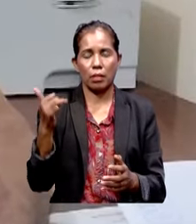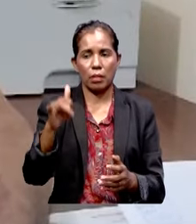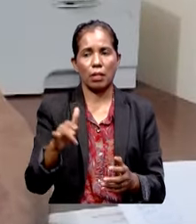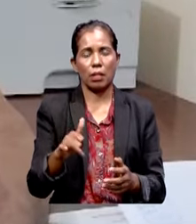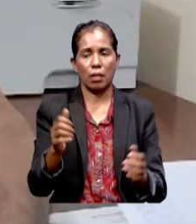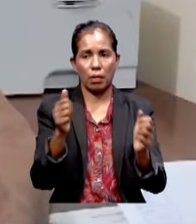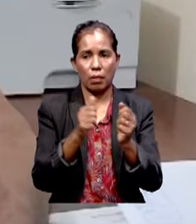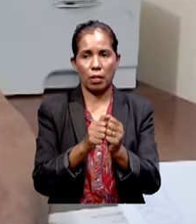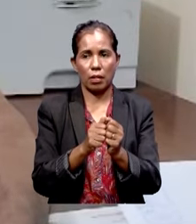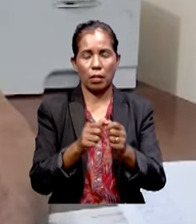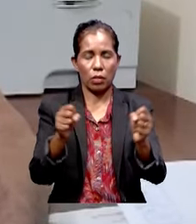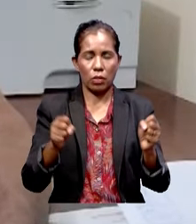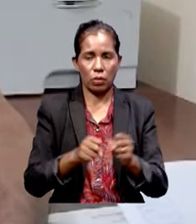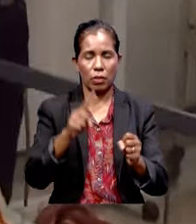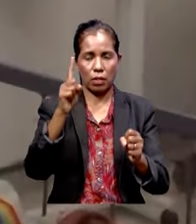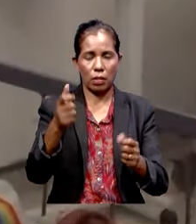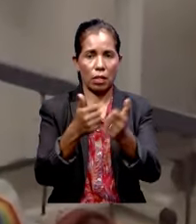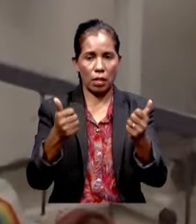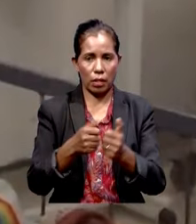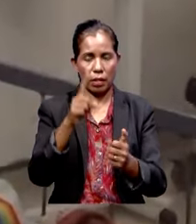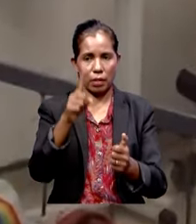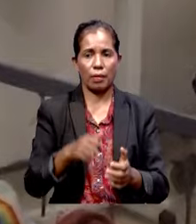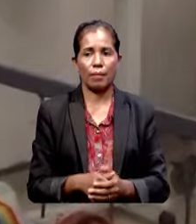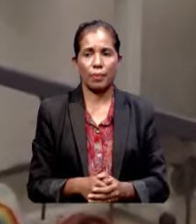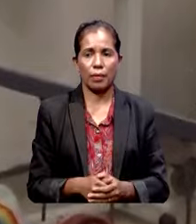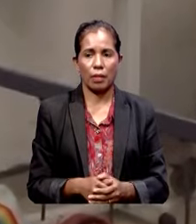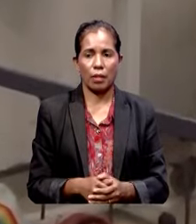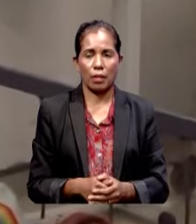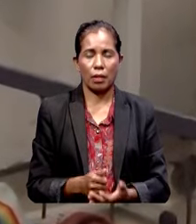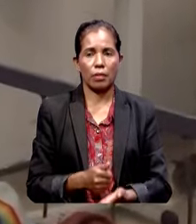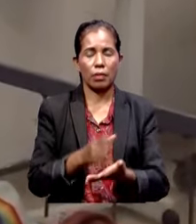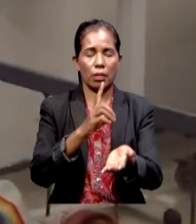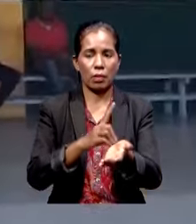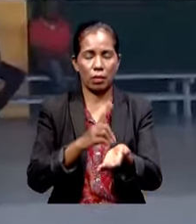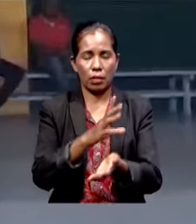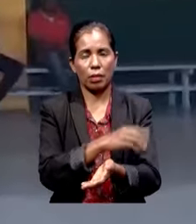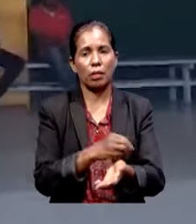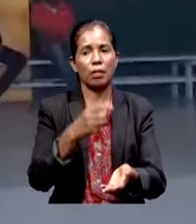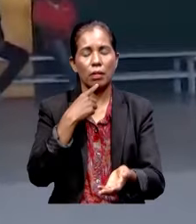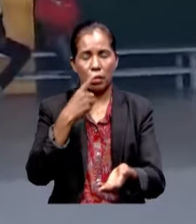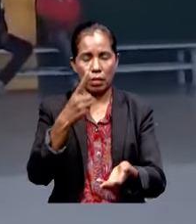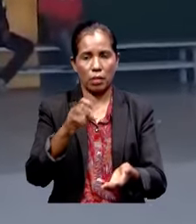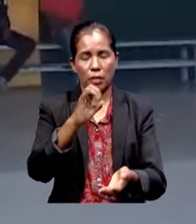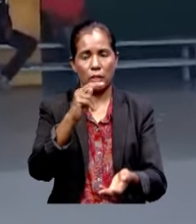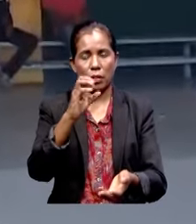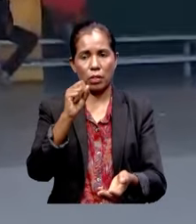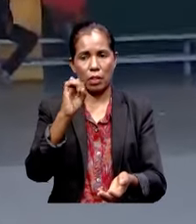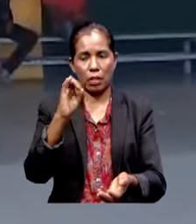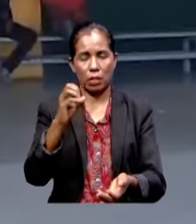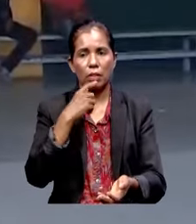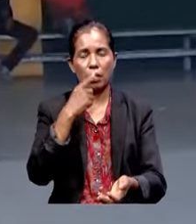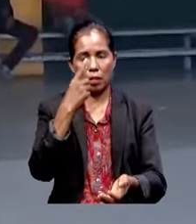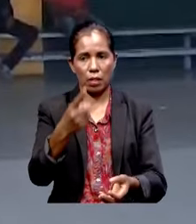sira sukira de aldea irdi. Entretanto, assistente médico e a sala cirurgia Inocêncio Jaime Soares da